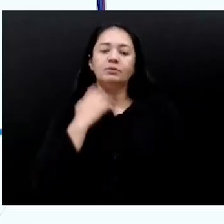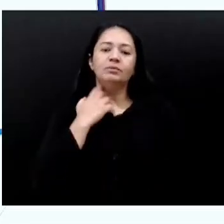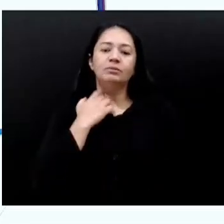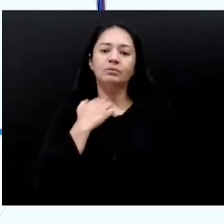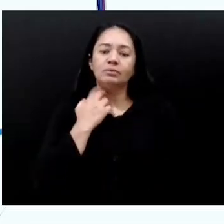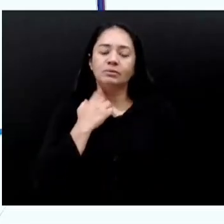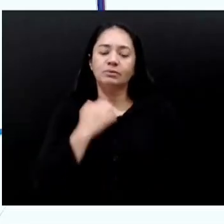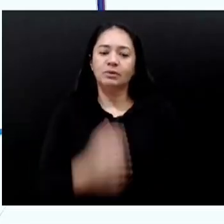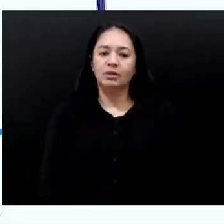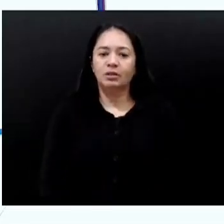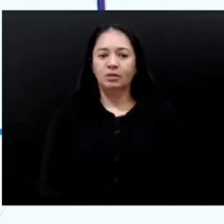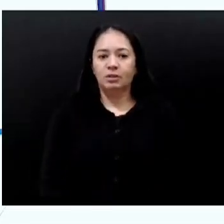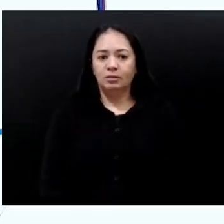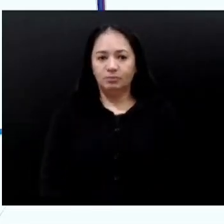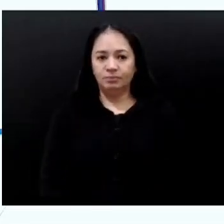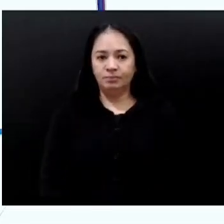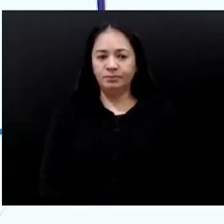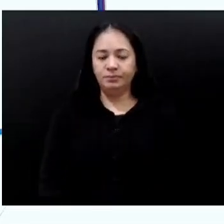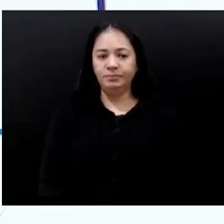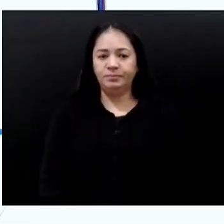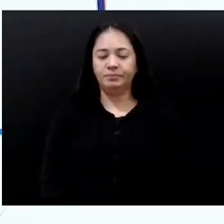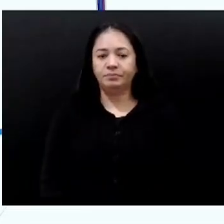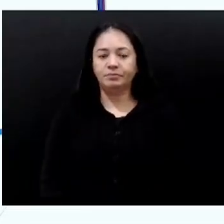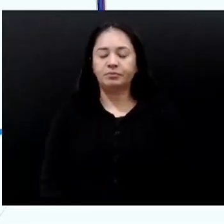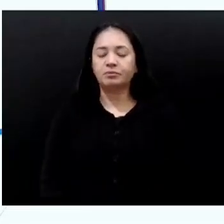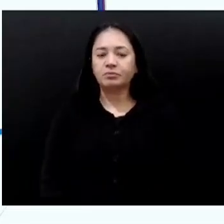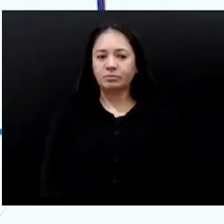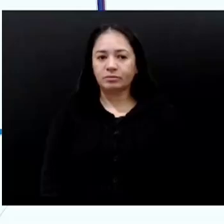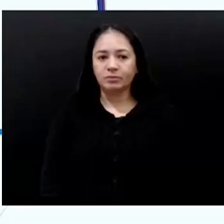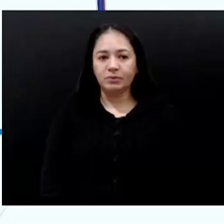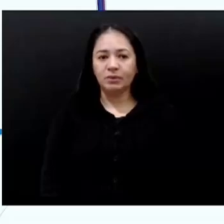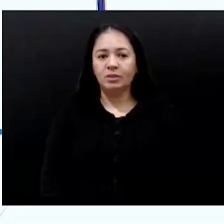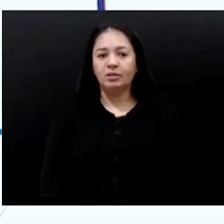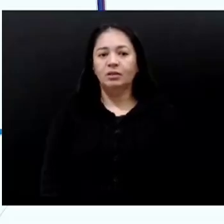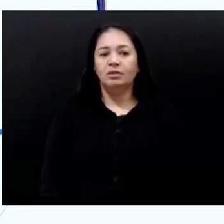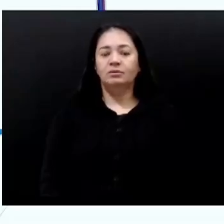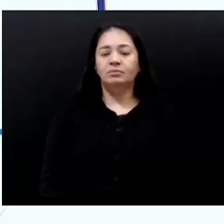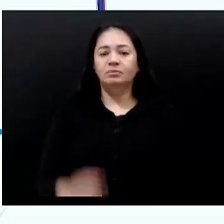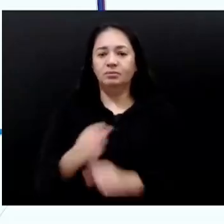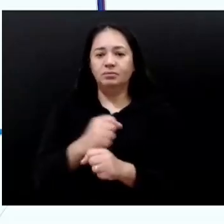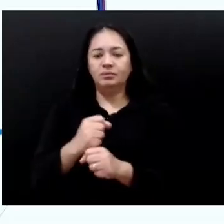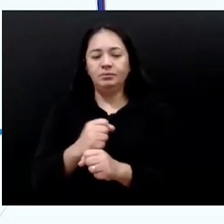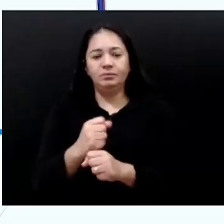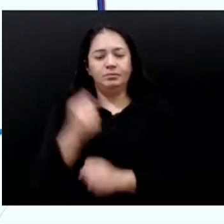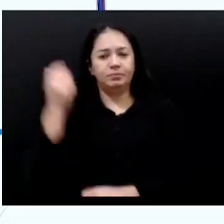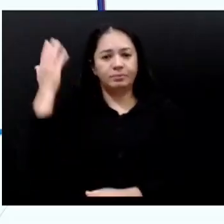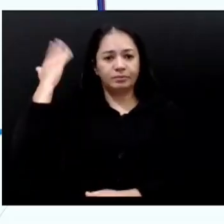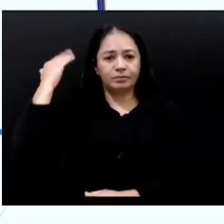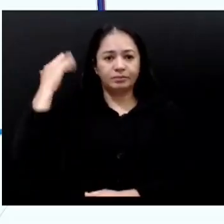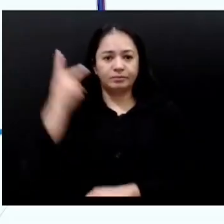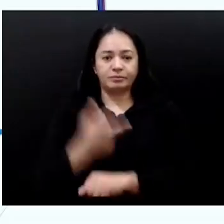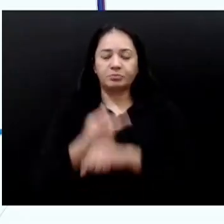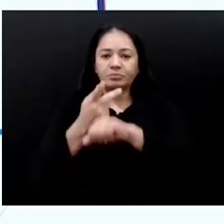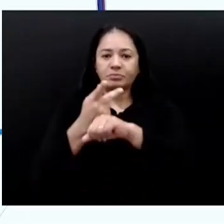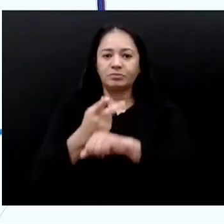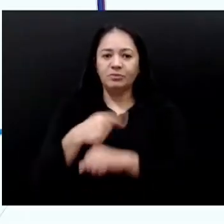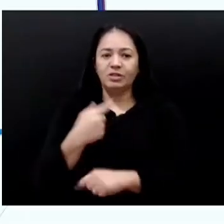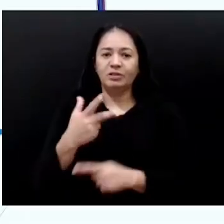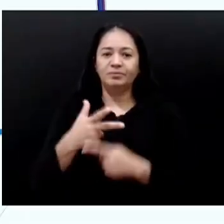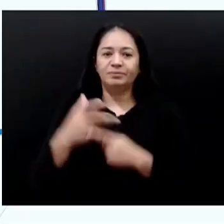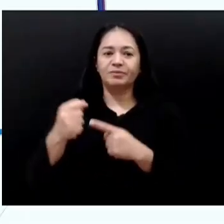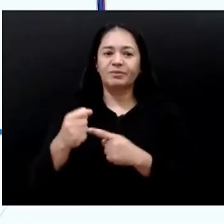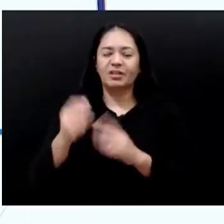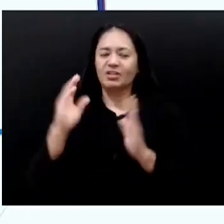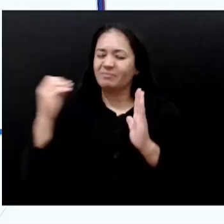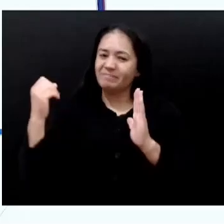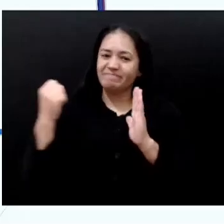E a conquista internacional que a gente recebeu no ano passado, ela de certa forma veio para chancelar tudo aquilo que a gente